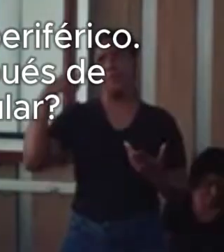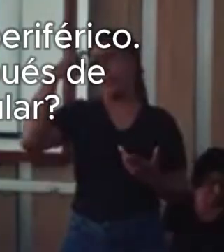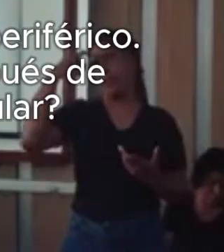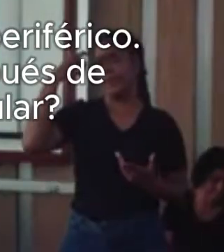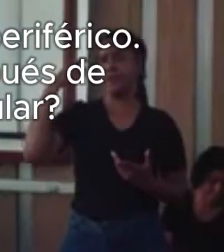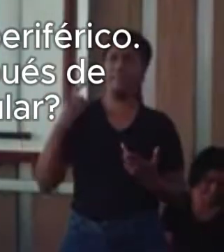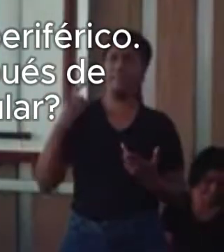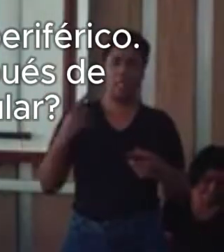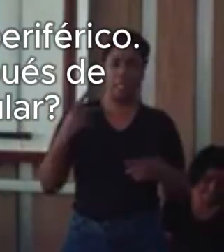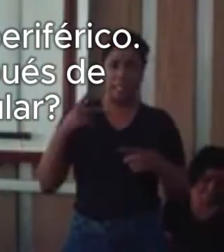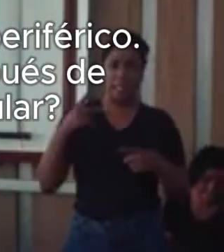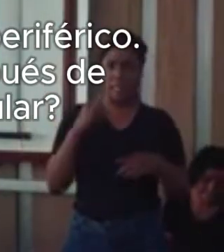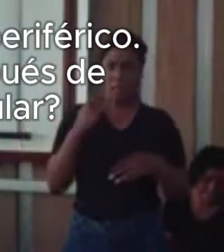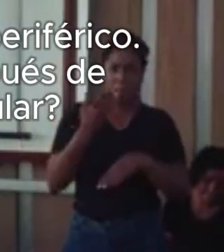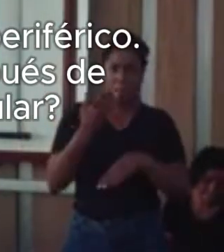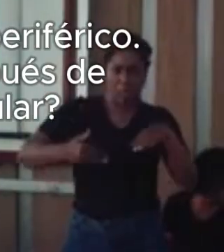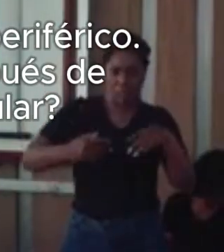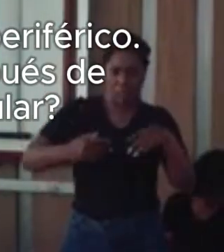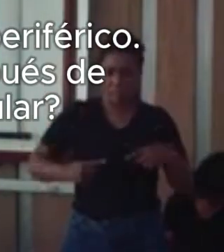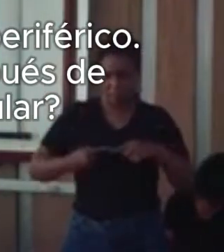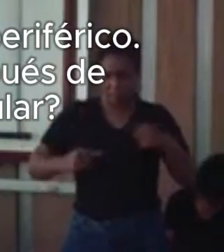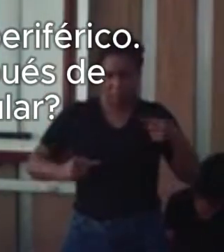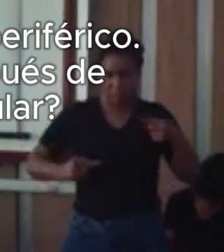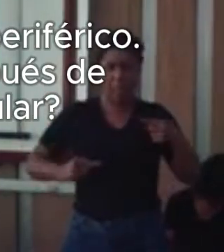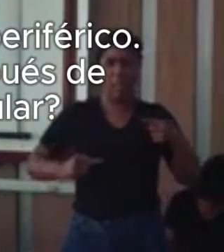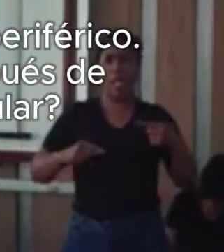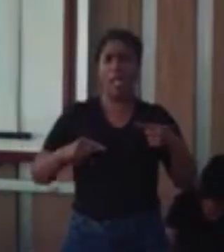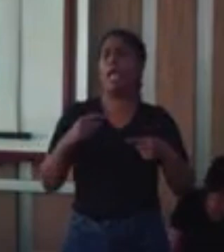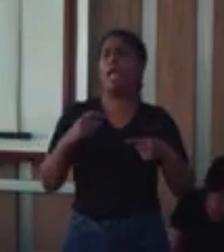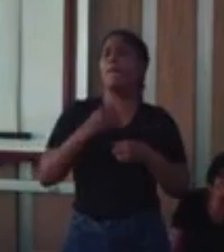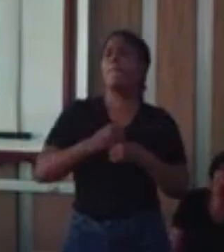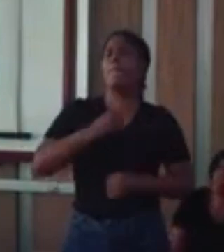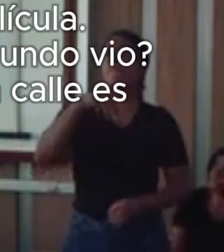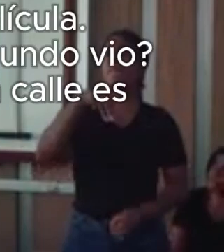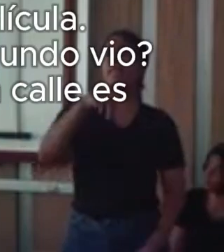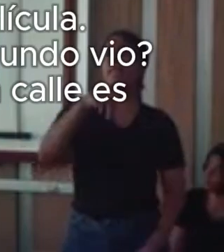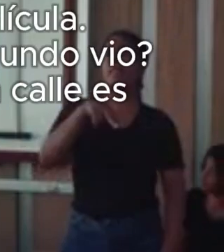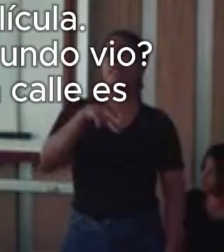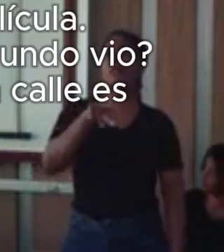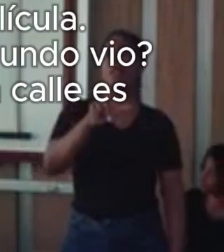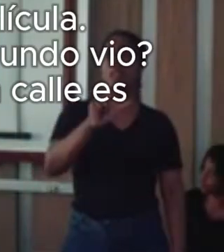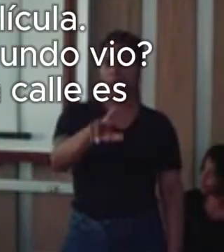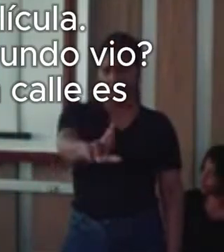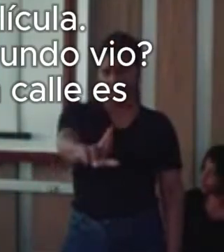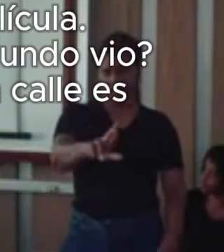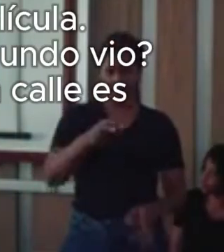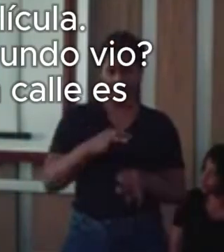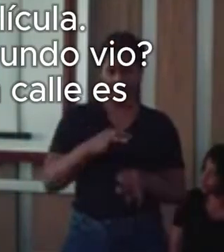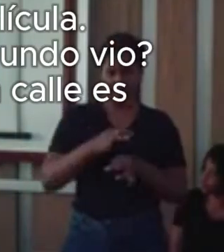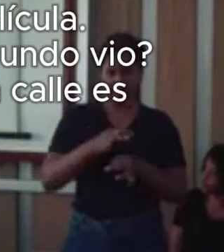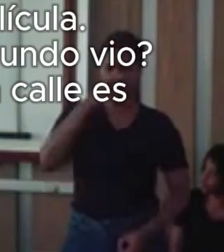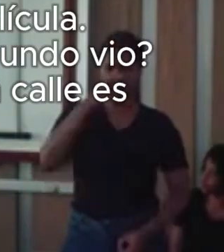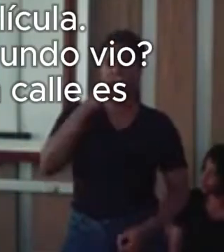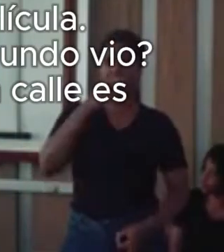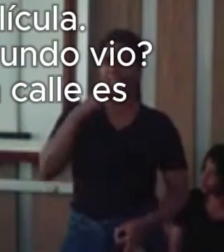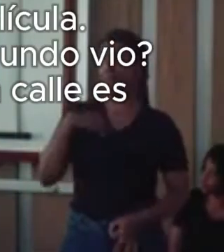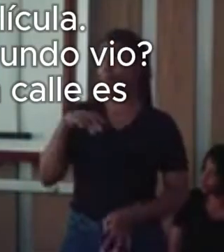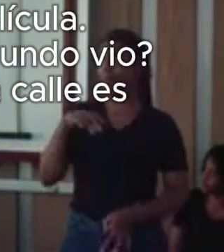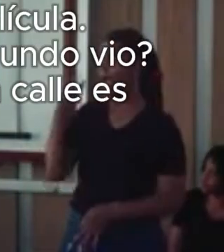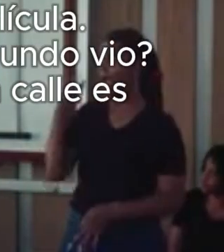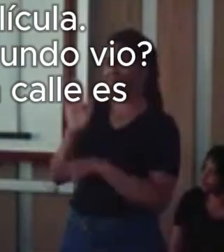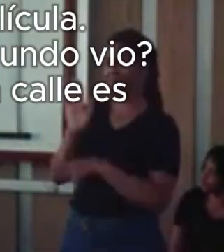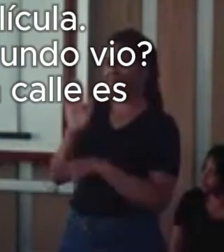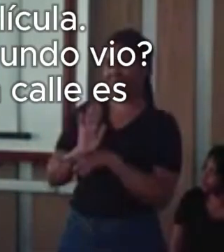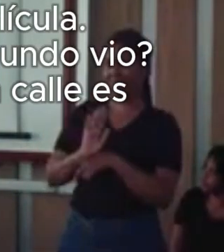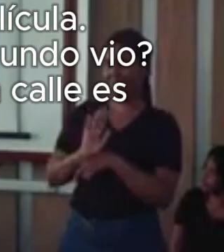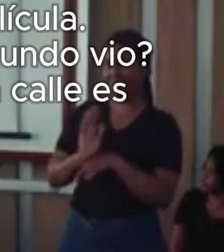na lesão medular? Então, o que é lesão medular? Vou pegar carona aqui no filme. Né?